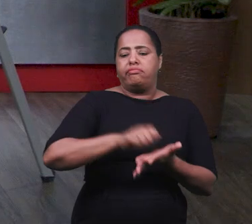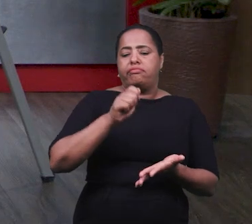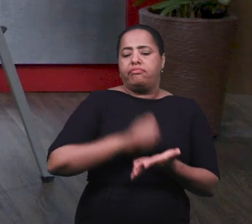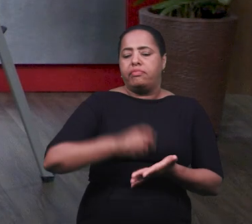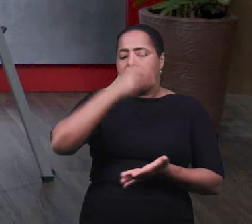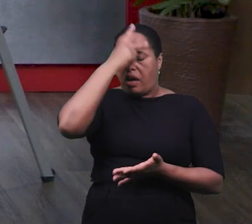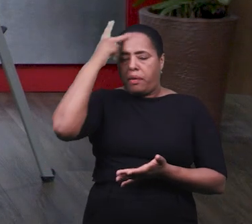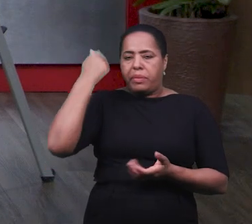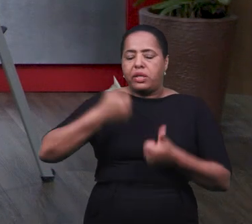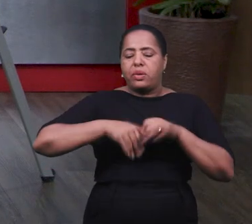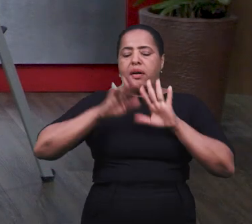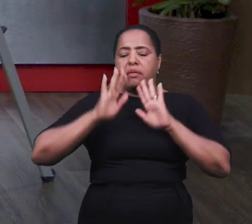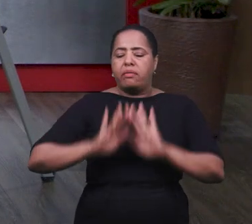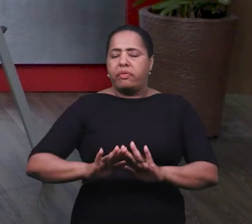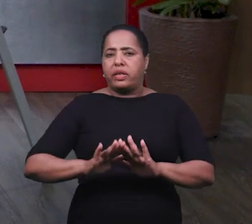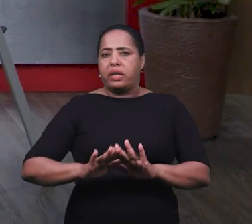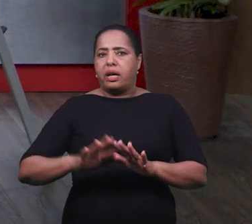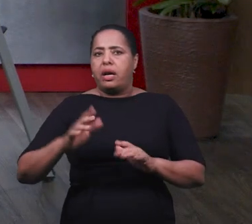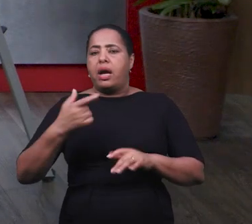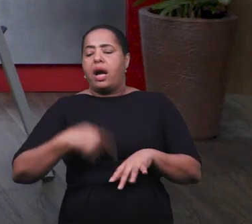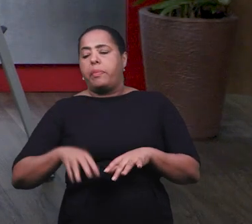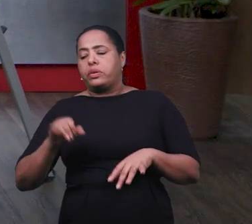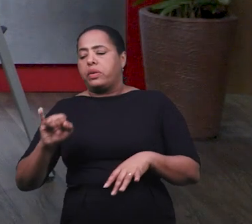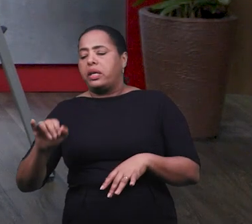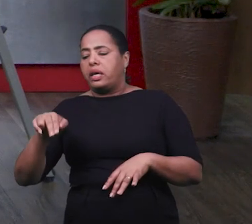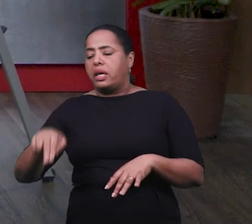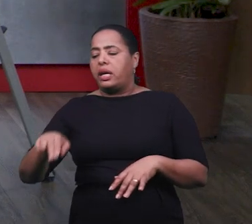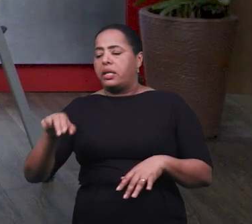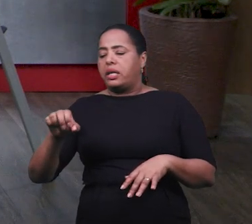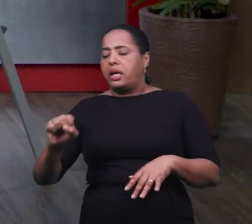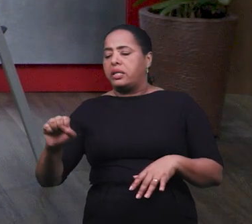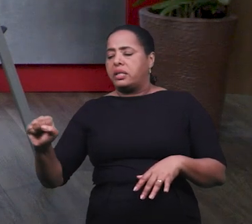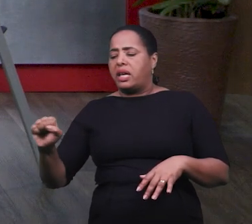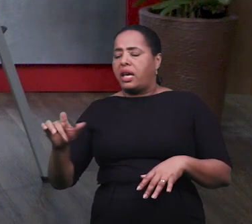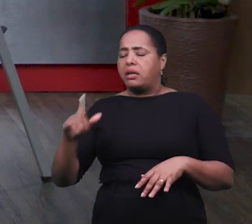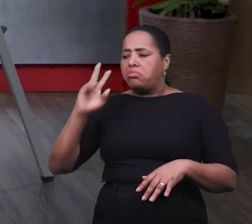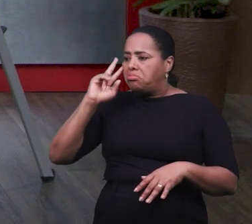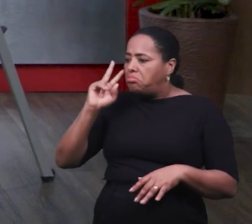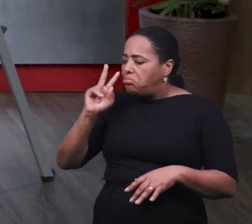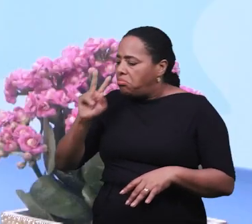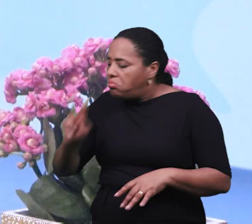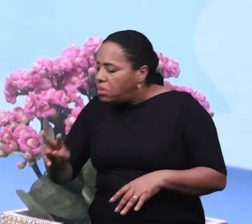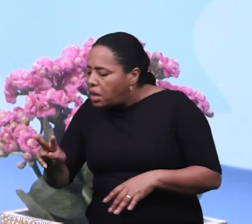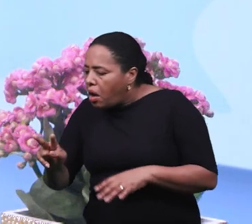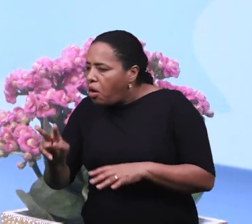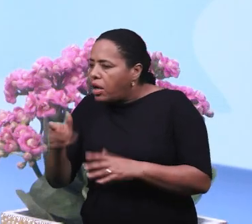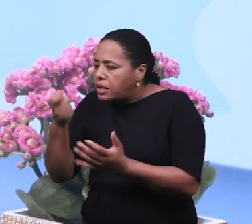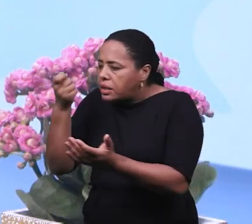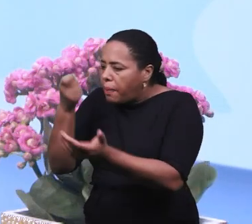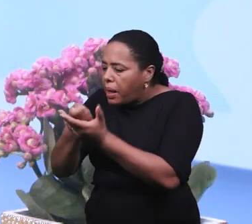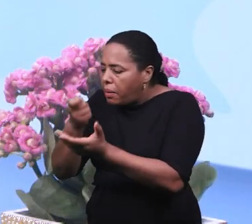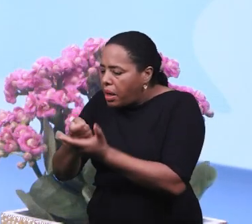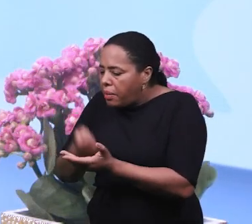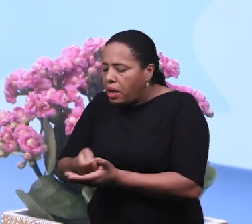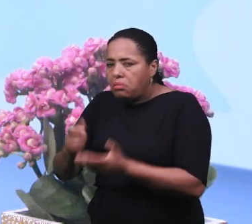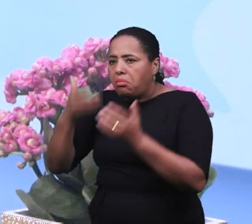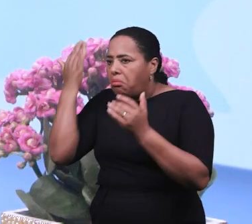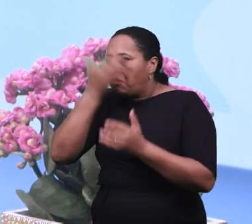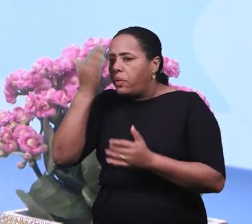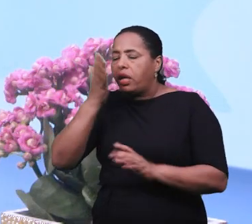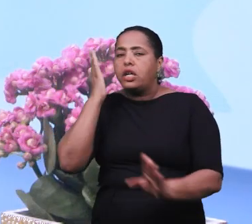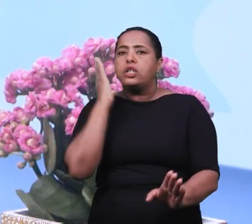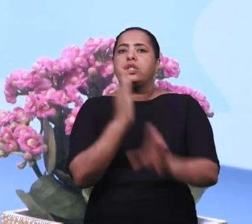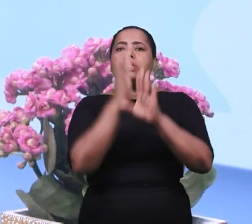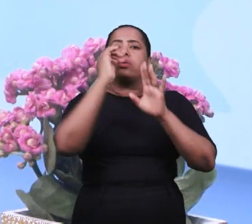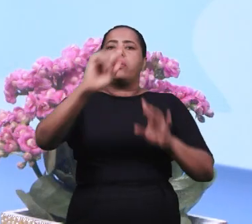tempo todo. Não, a pessoa também não entra no INSS para verificar se as contribuições estão sendo realizadas. E ela só descobre